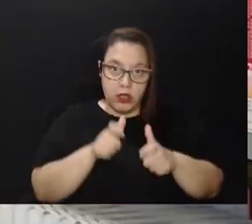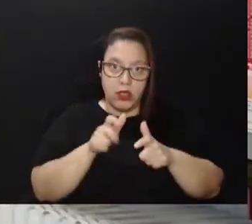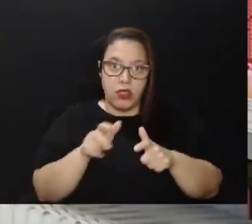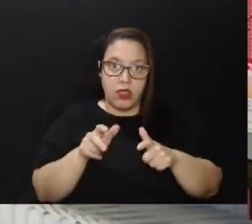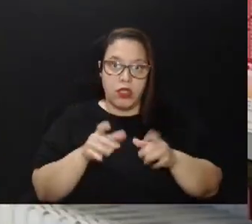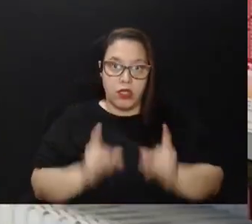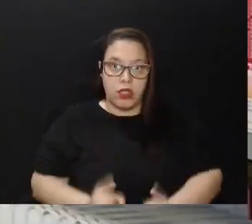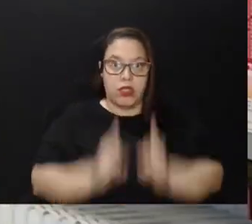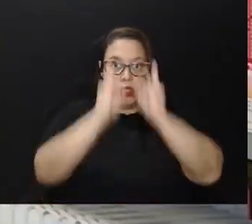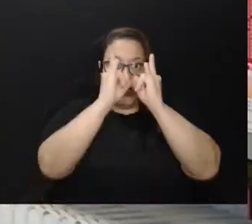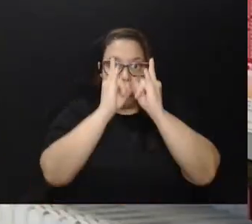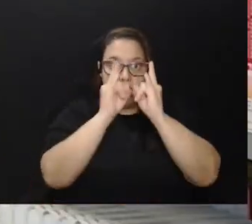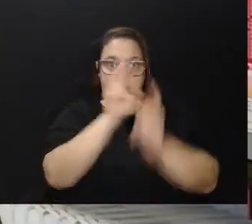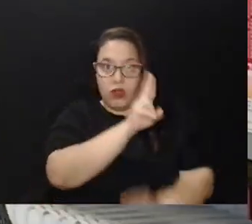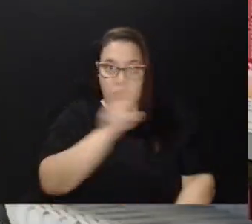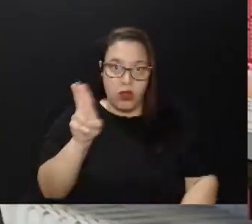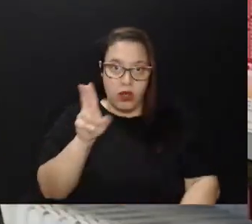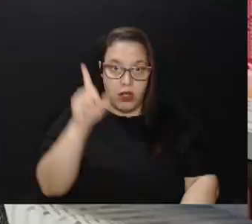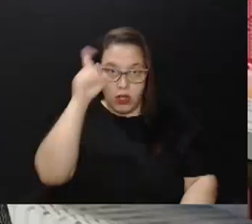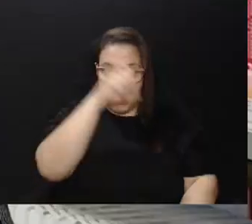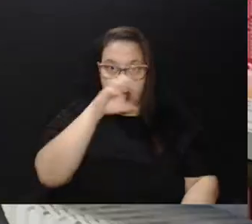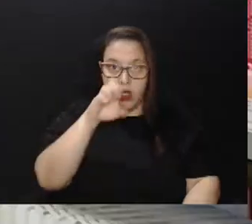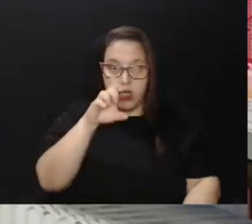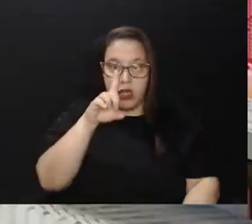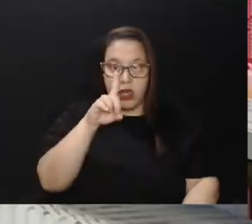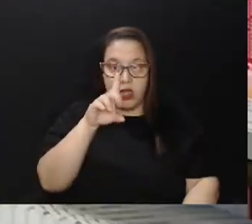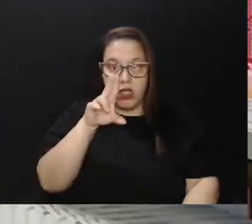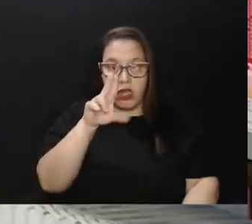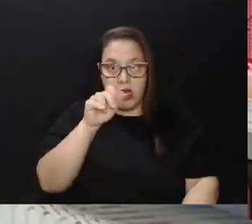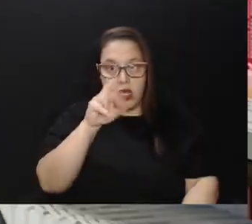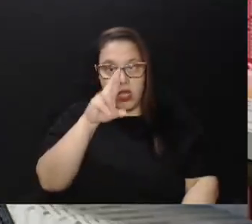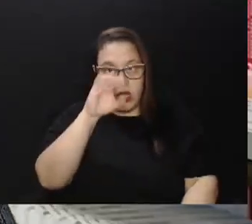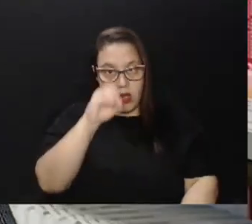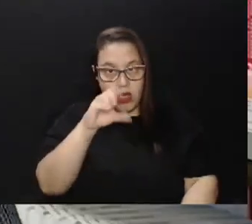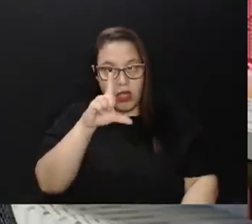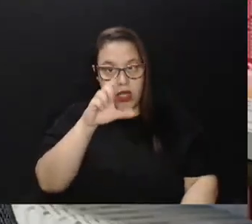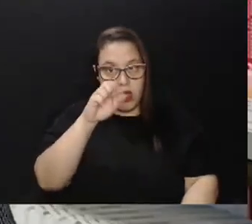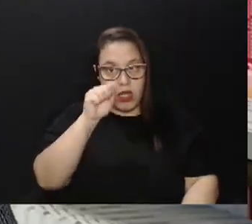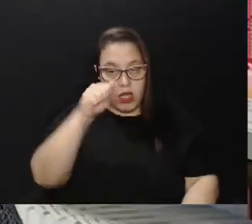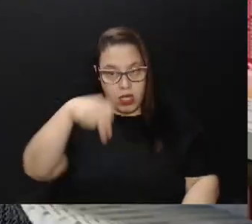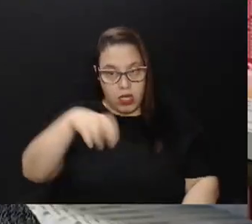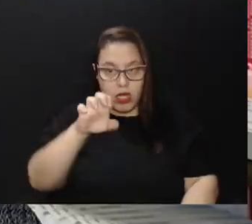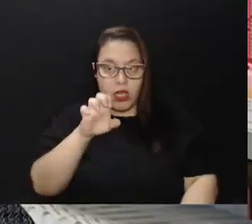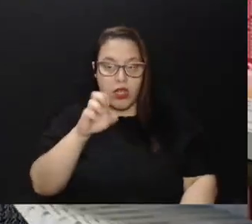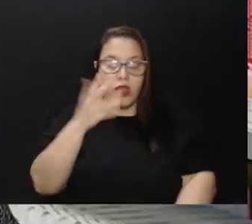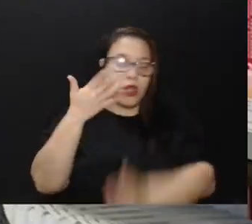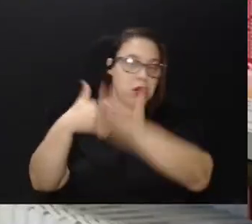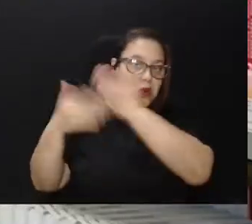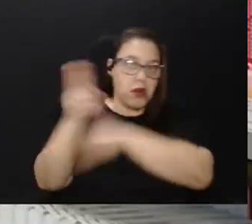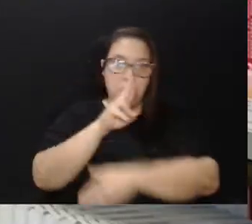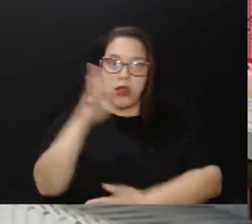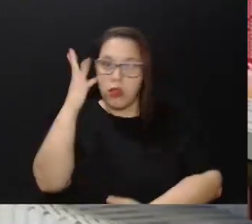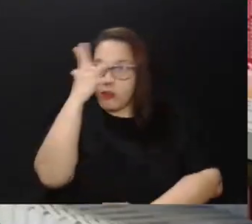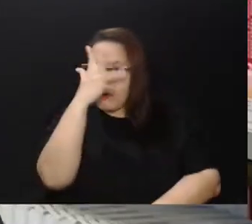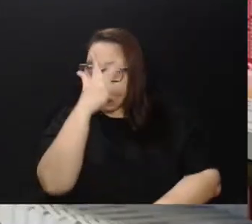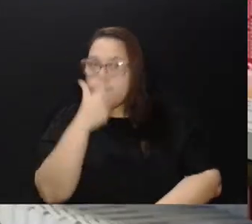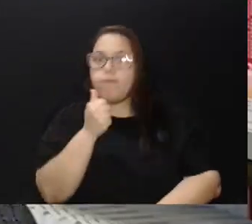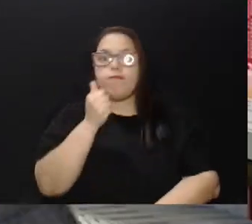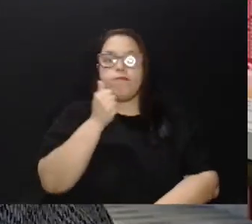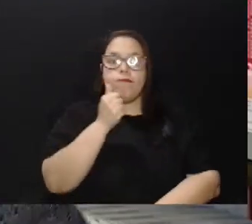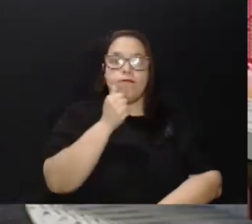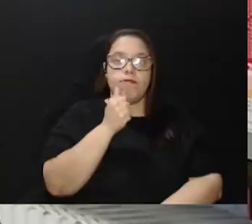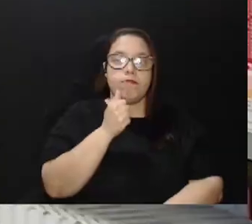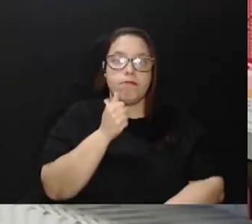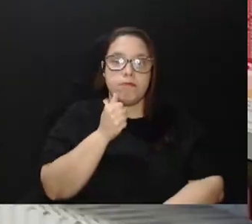dele, edifício Eduardo Lane, e é um reconhecimento a esse nome do passado, tão bonito, com um lastro com o